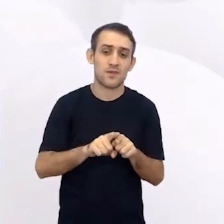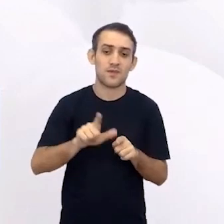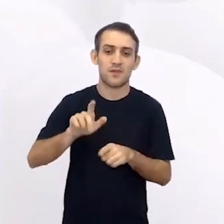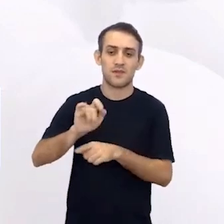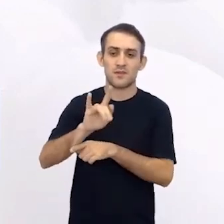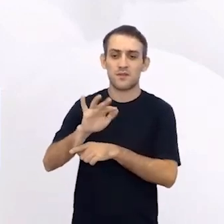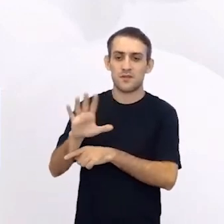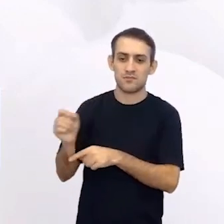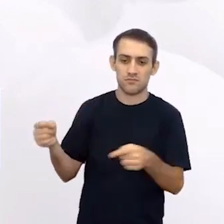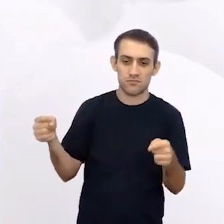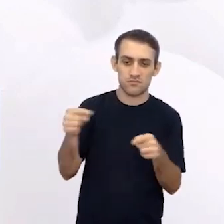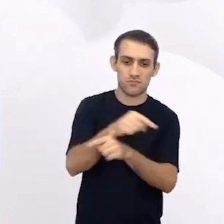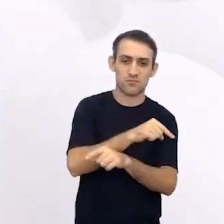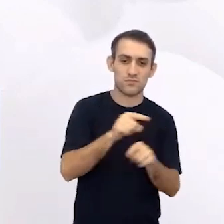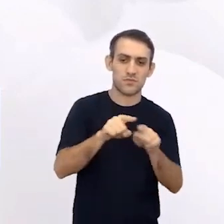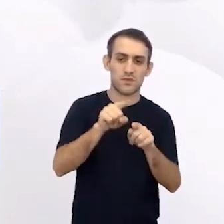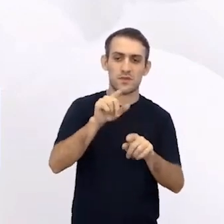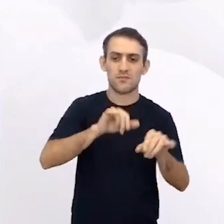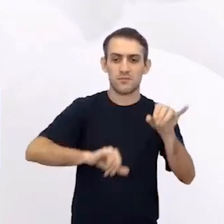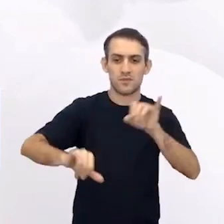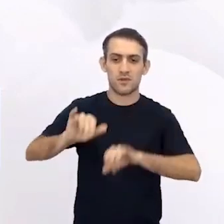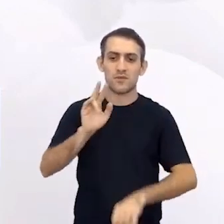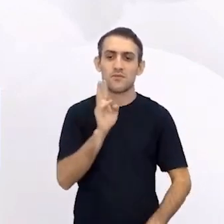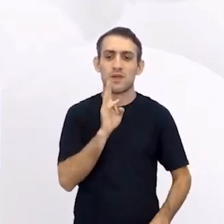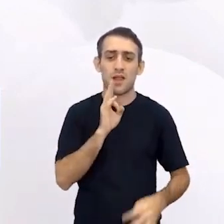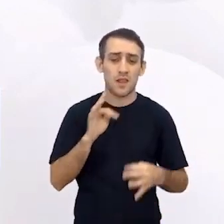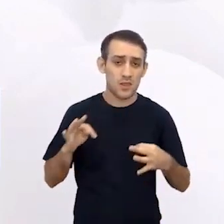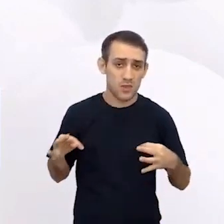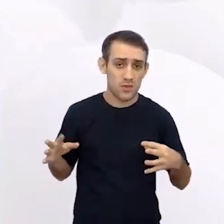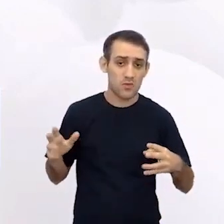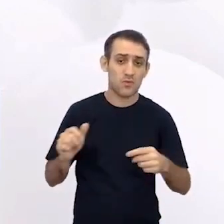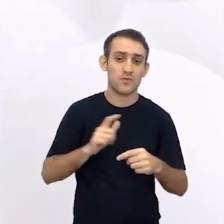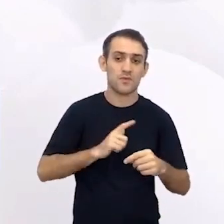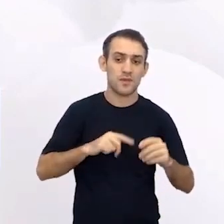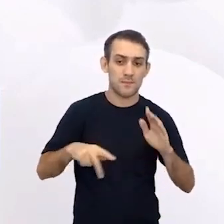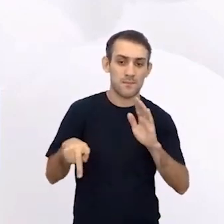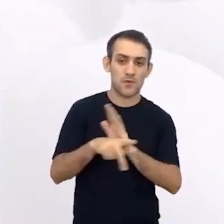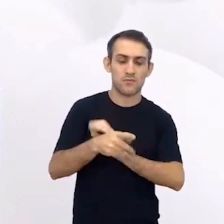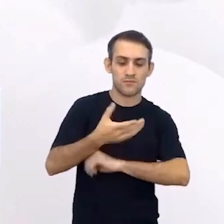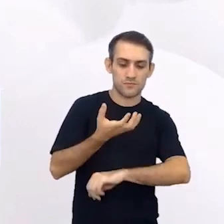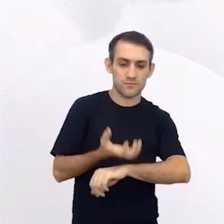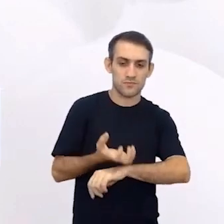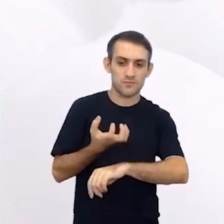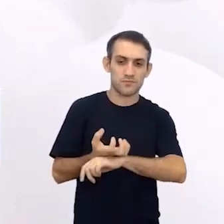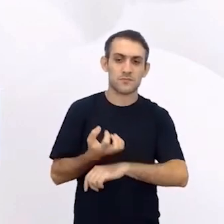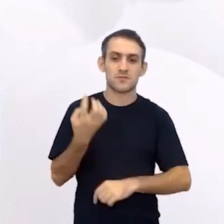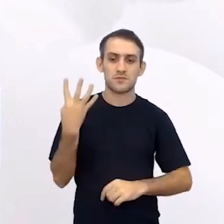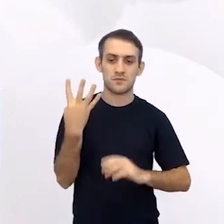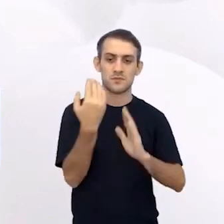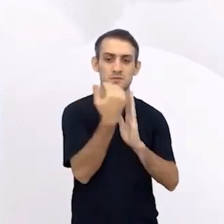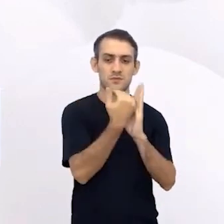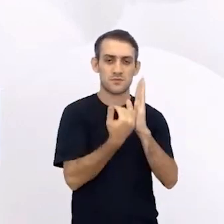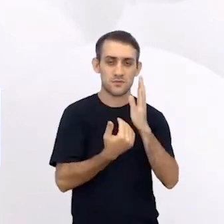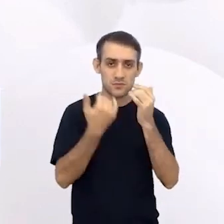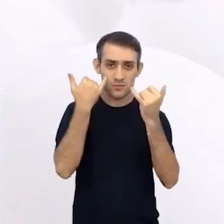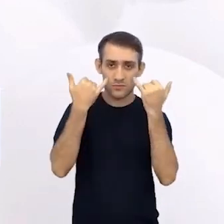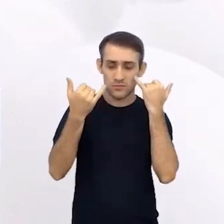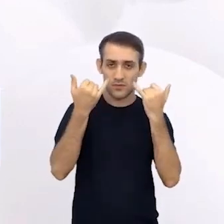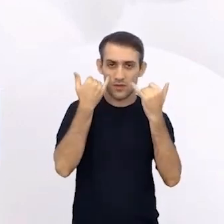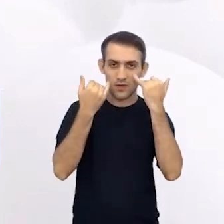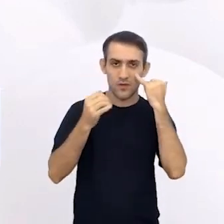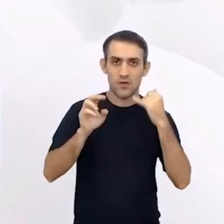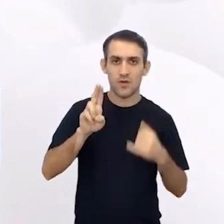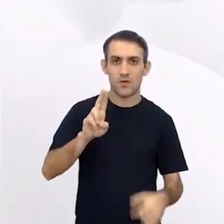reversa e a química verde. Então, tudo isso é abordado no componente 4 do itinerário formativo